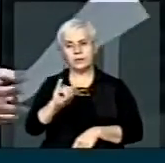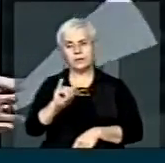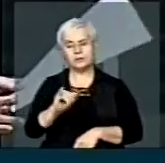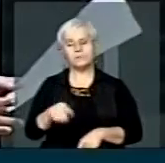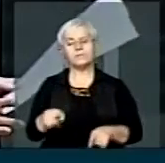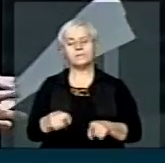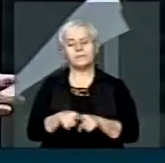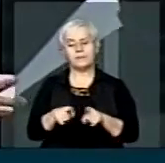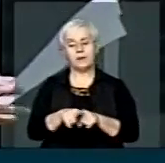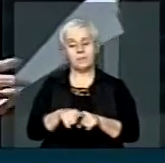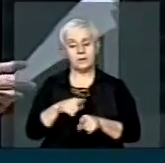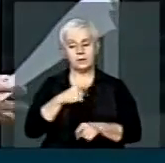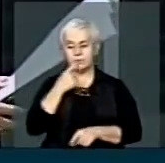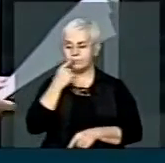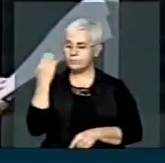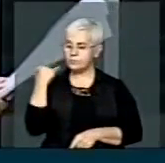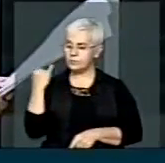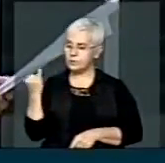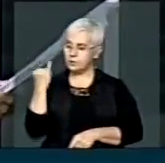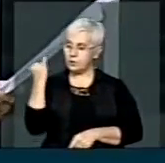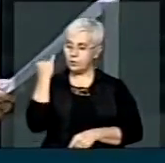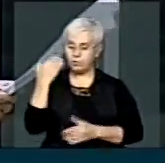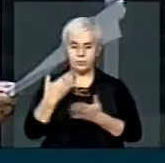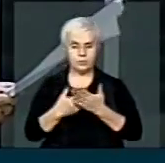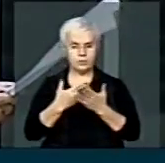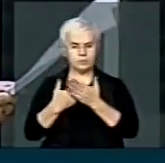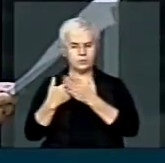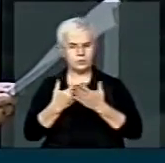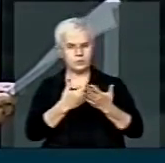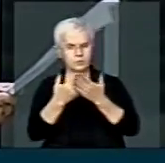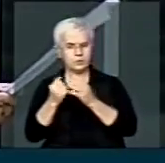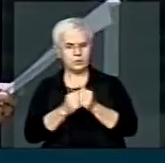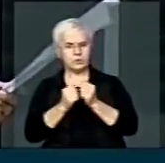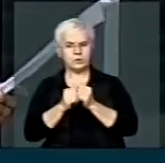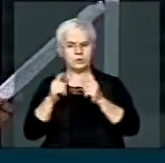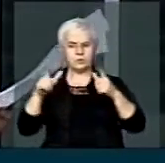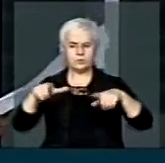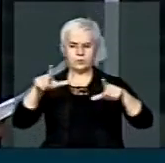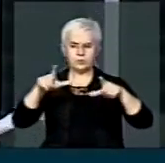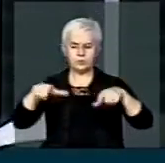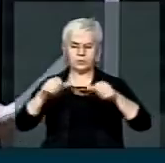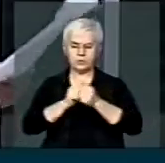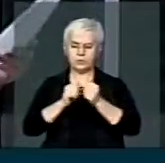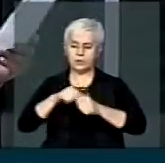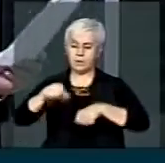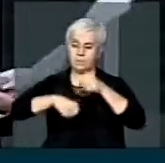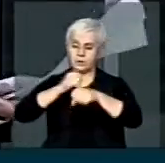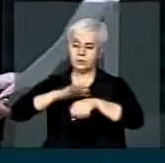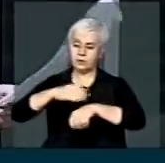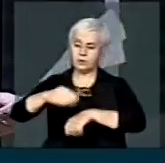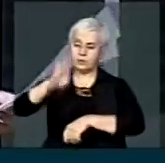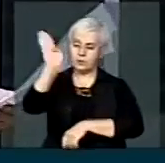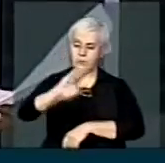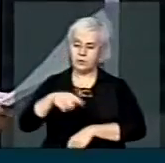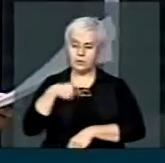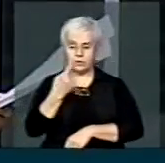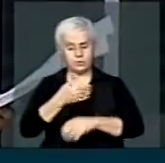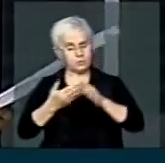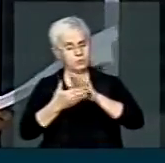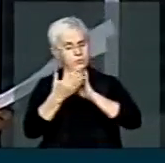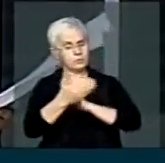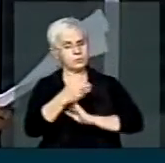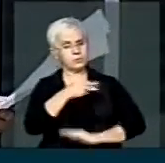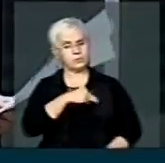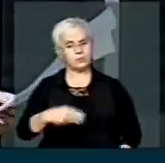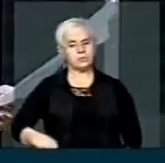fez recentemente um importante estudo sobre a análise econômica do setor de bicicletas do Brasil, que nós encaminhamos ao ministro Guido